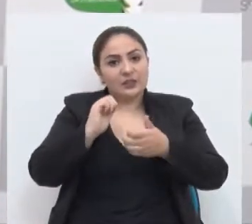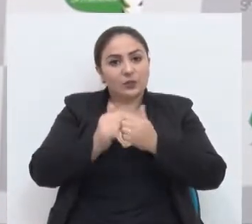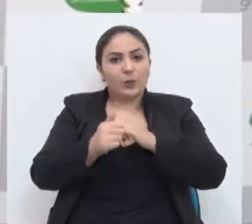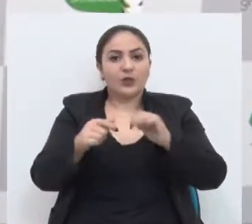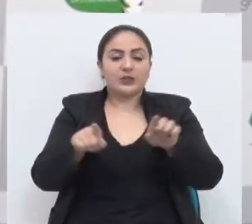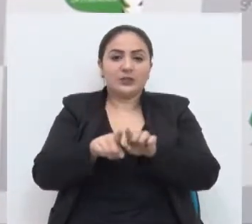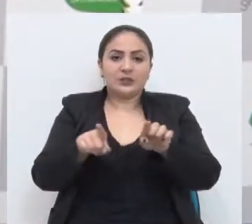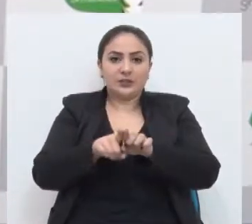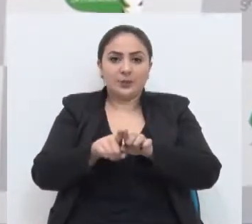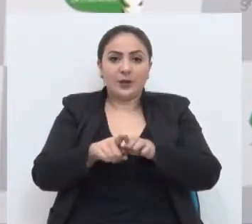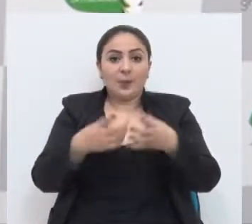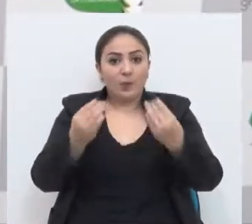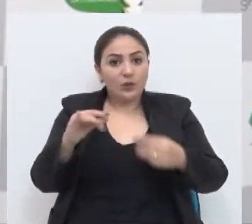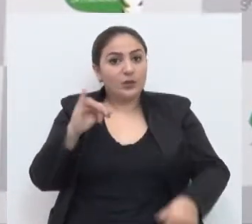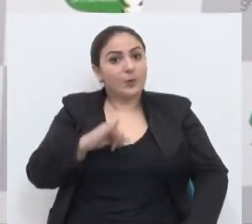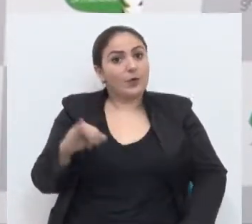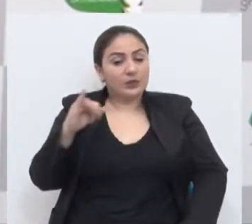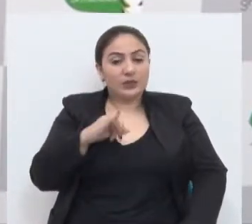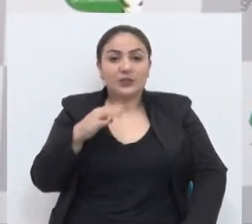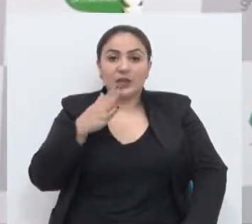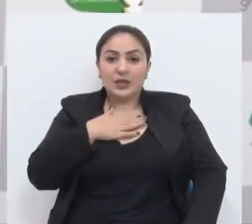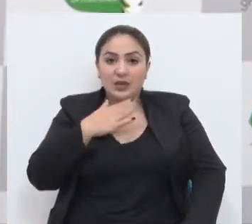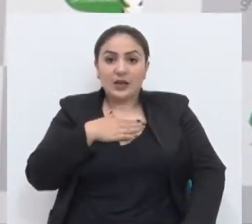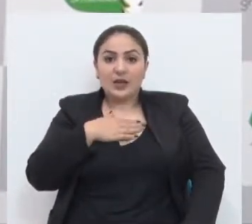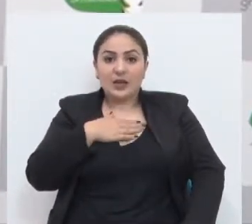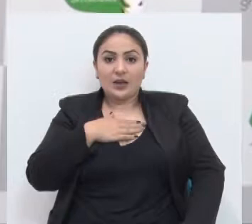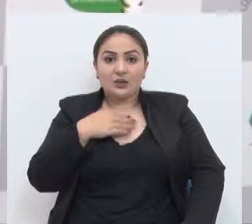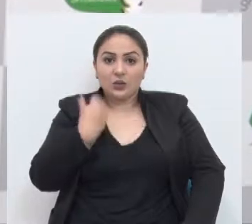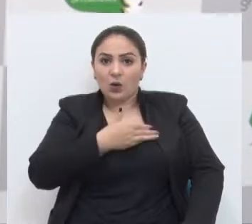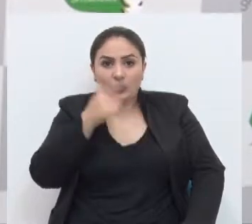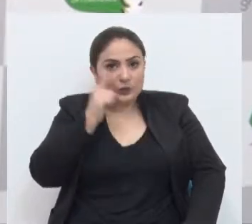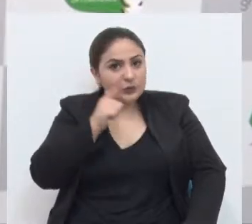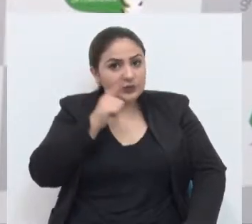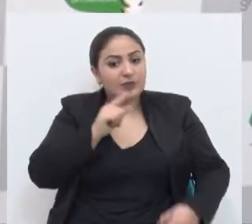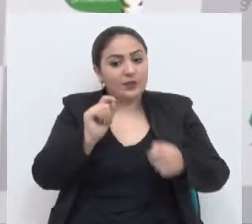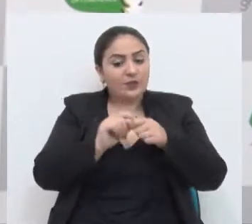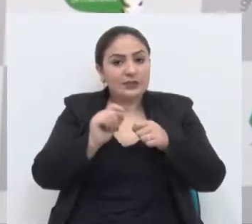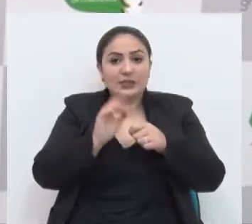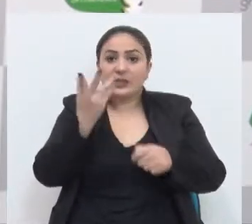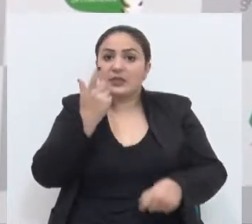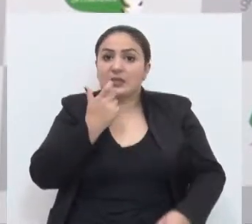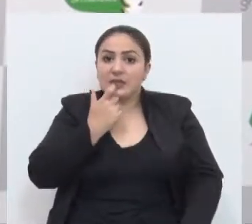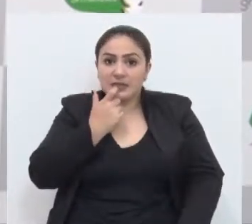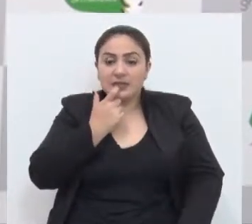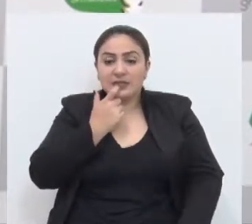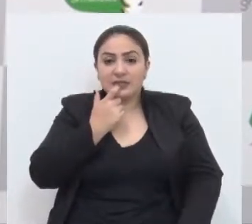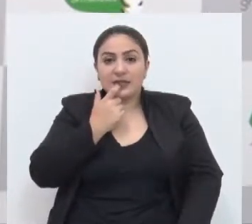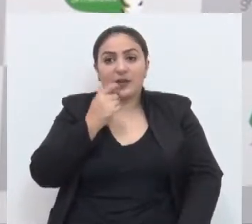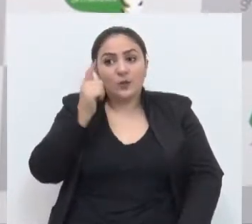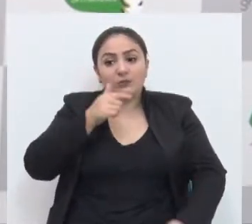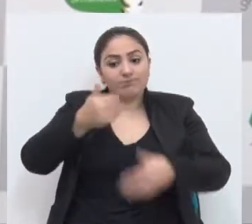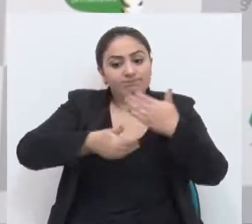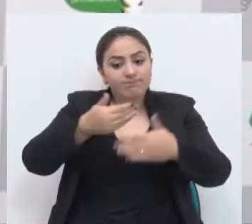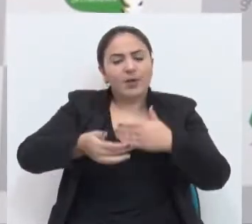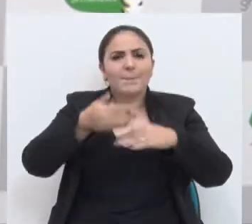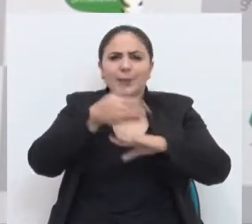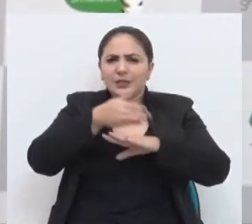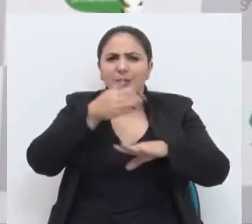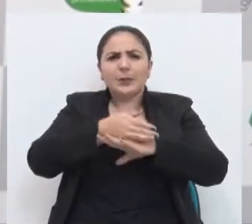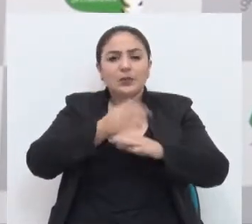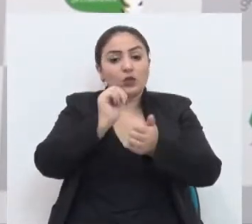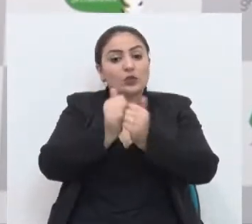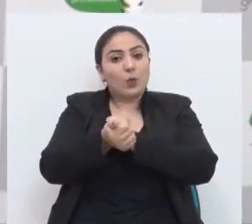muito, muito valioso para que nós consigamos fazer que essas crianças desenvolvam, e elas estão participando